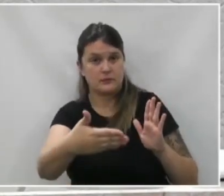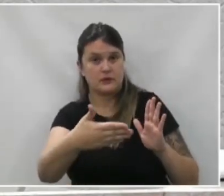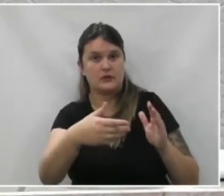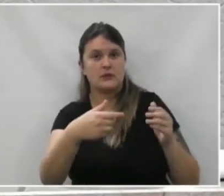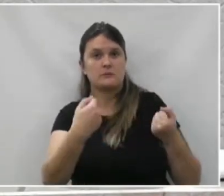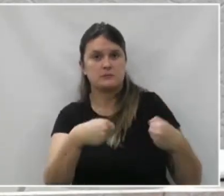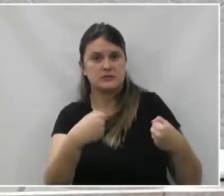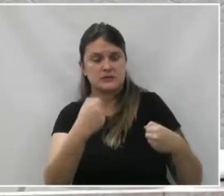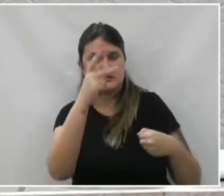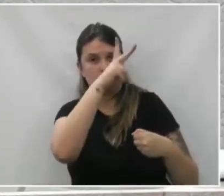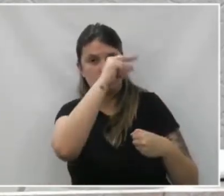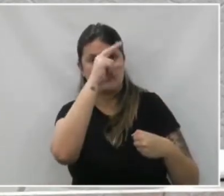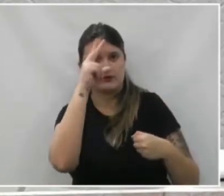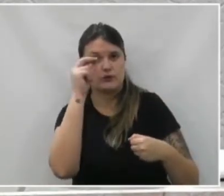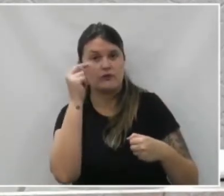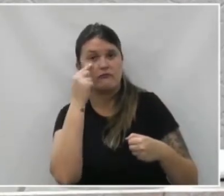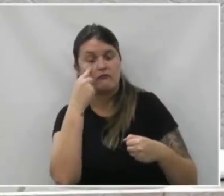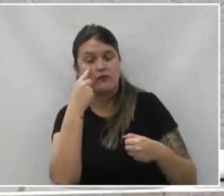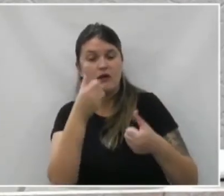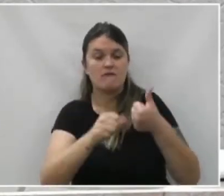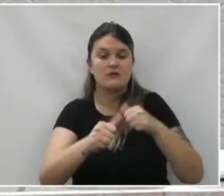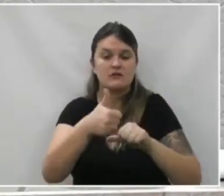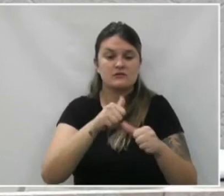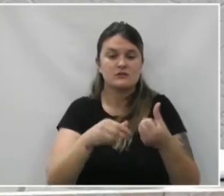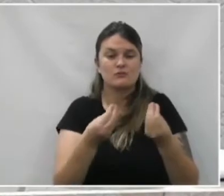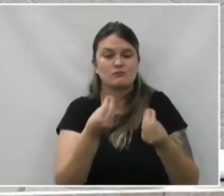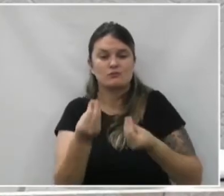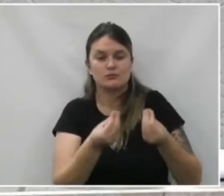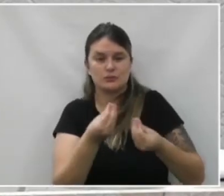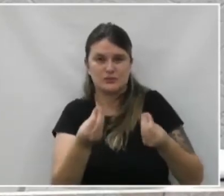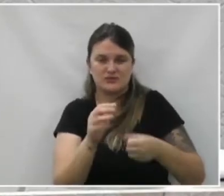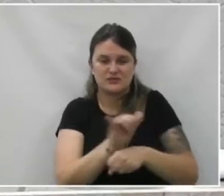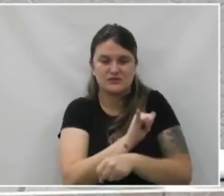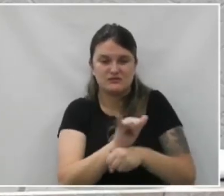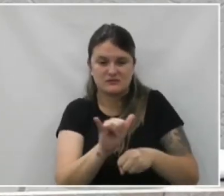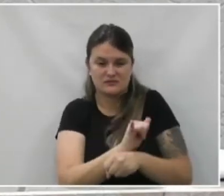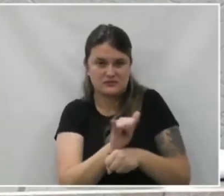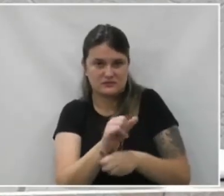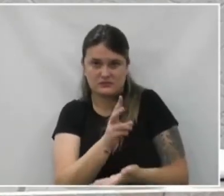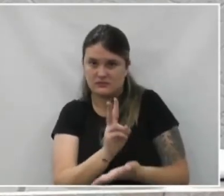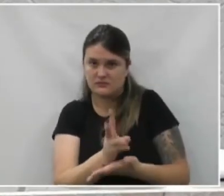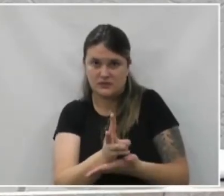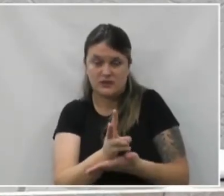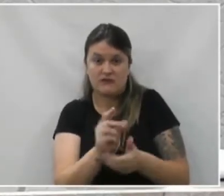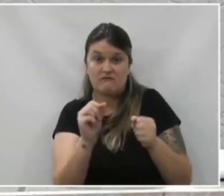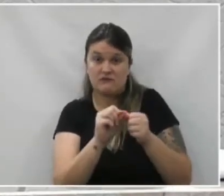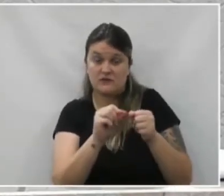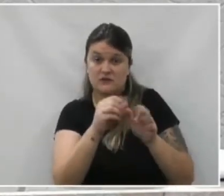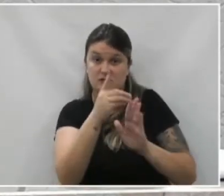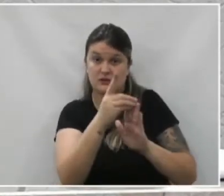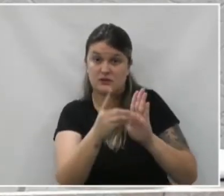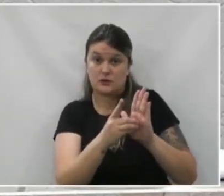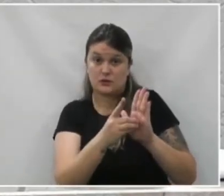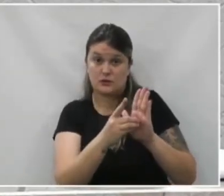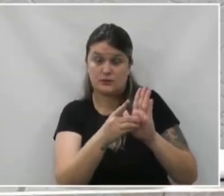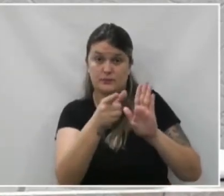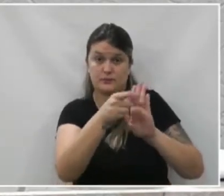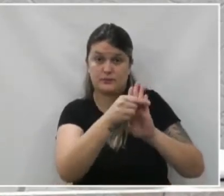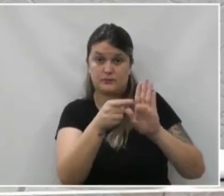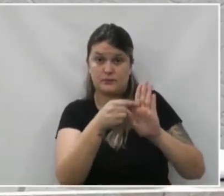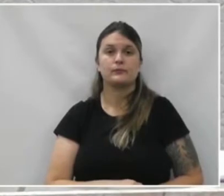10/2020, do Executivo. Dispõe sobre as diretrizes para a elaboração da lei orçamentária para o exercício